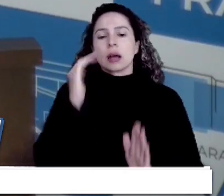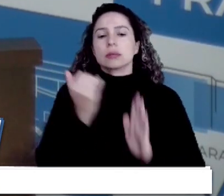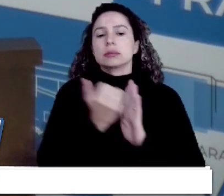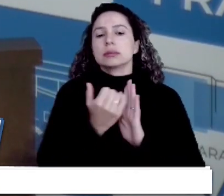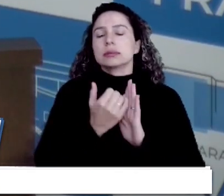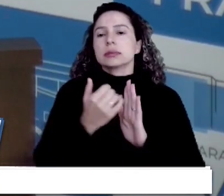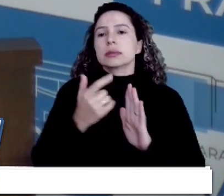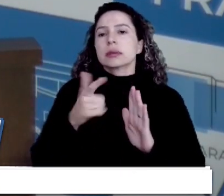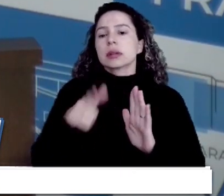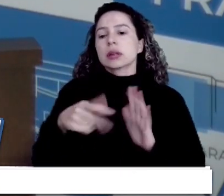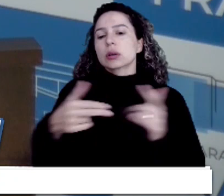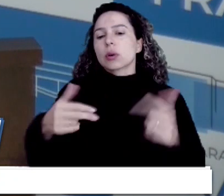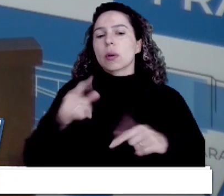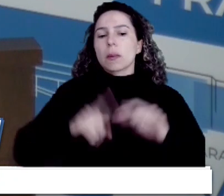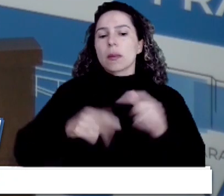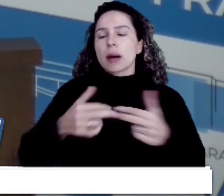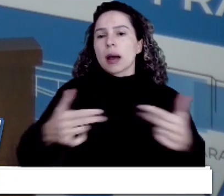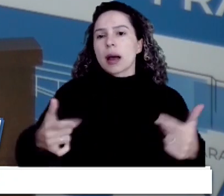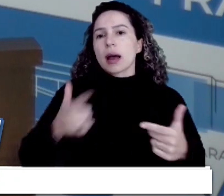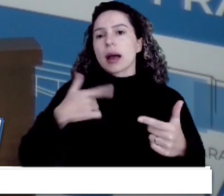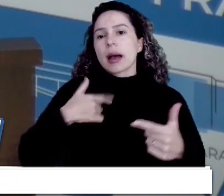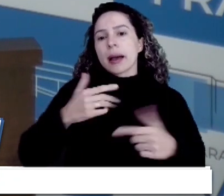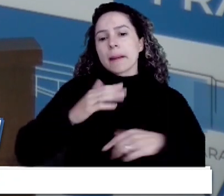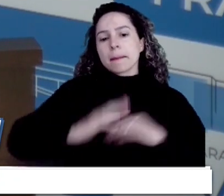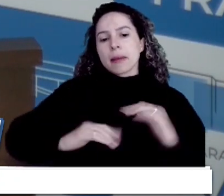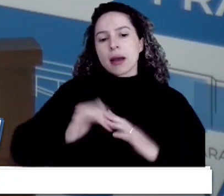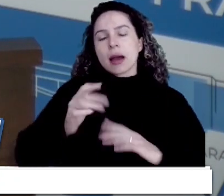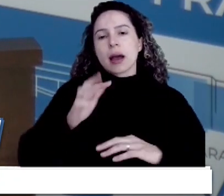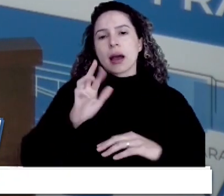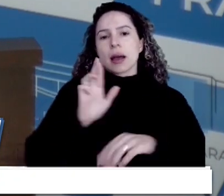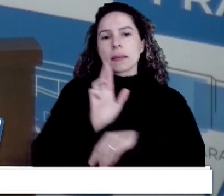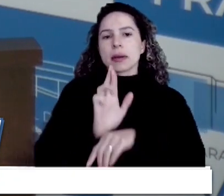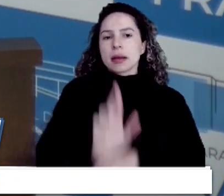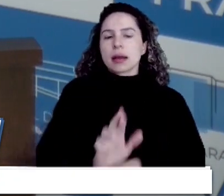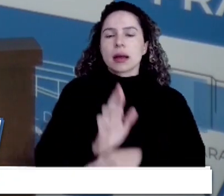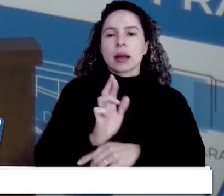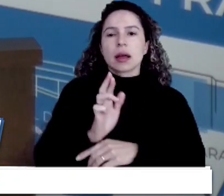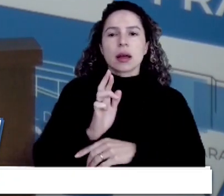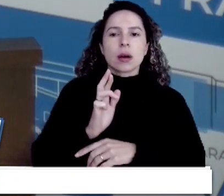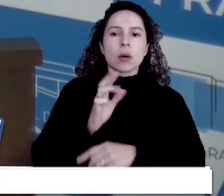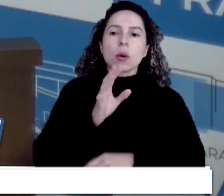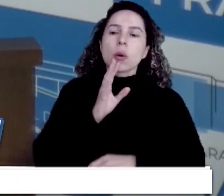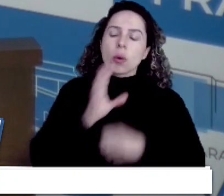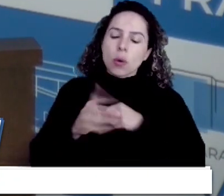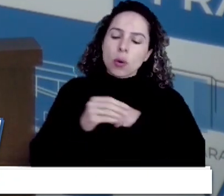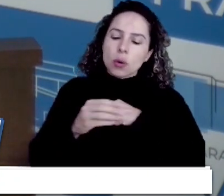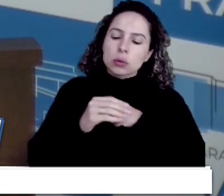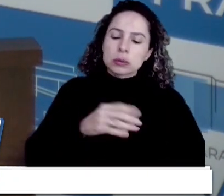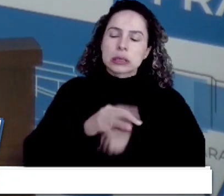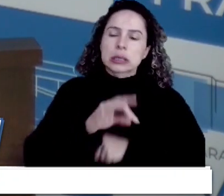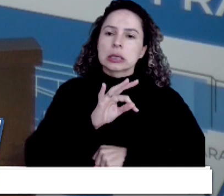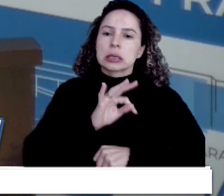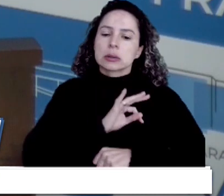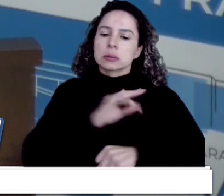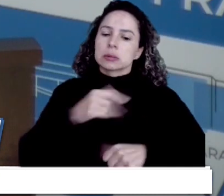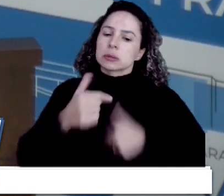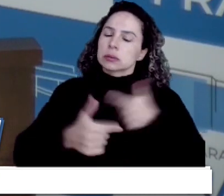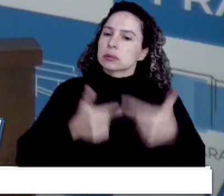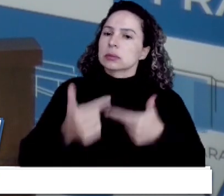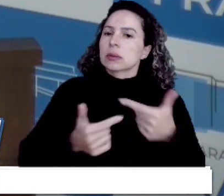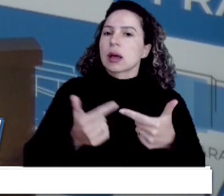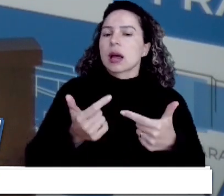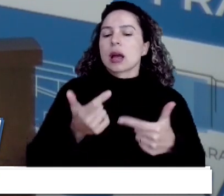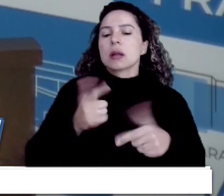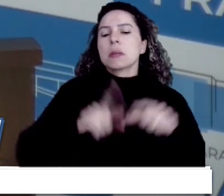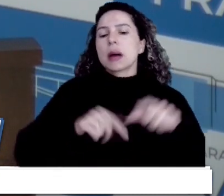como práticas, representações, expressões, conhecimentos e técnicas, como instrumentos, objetos,